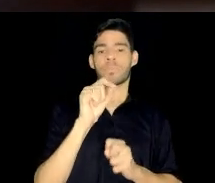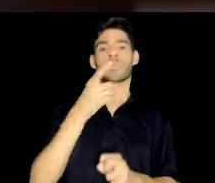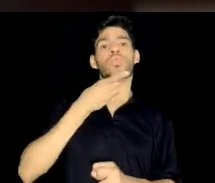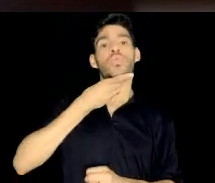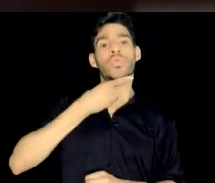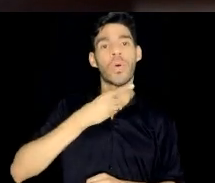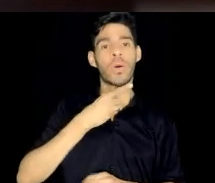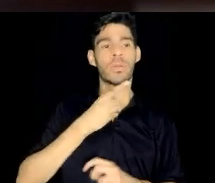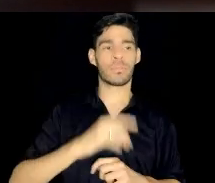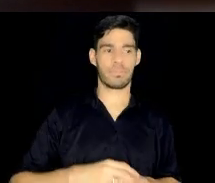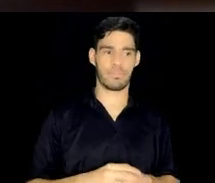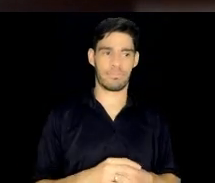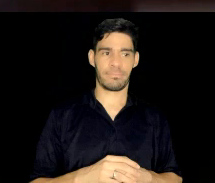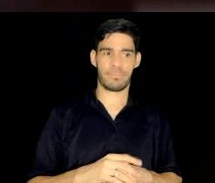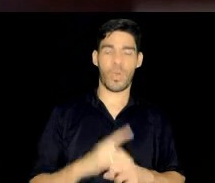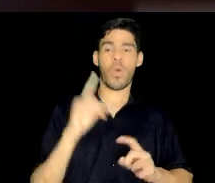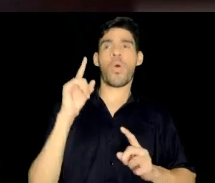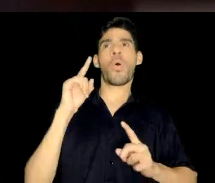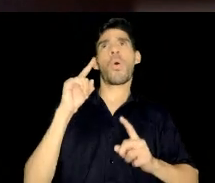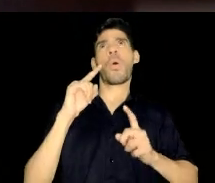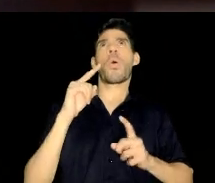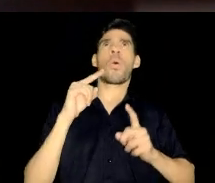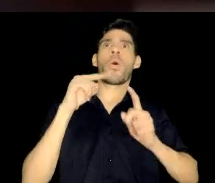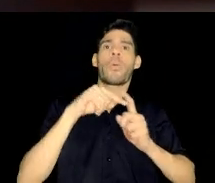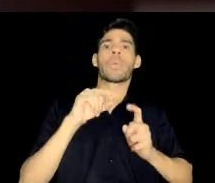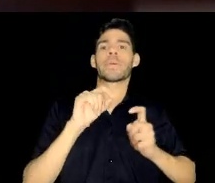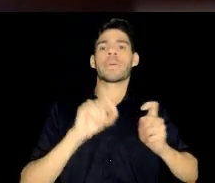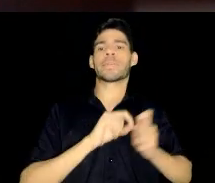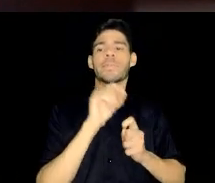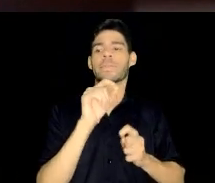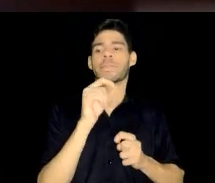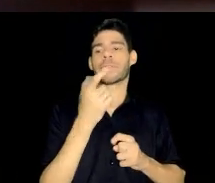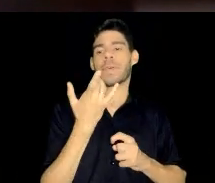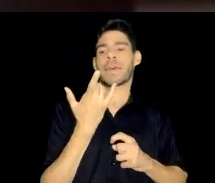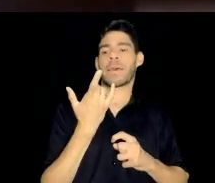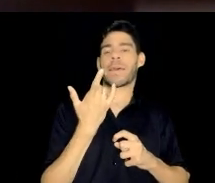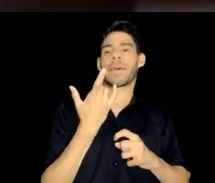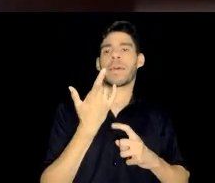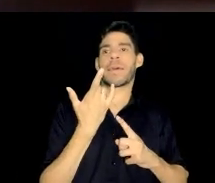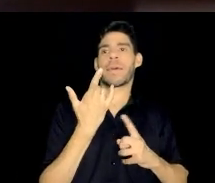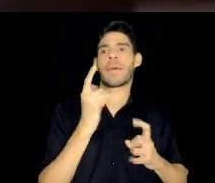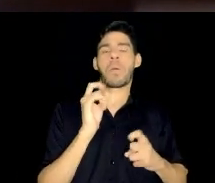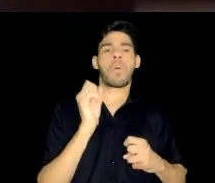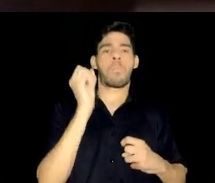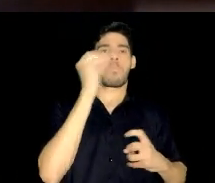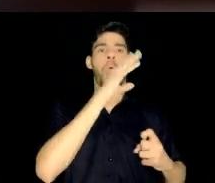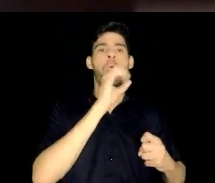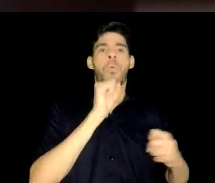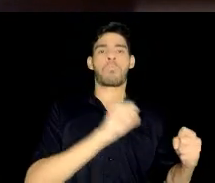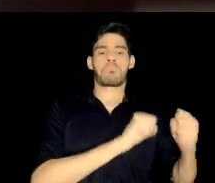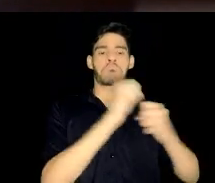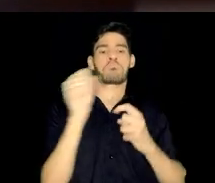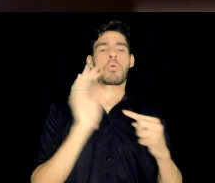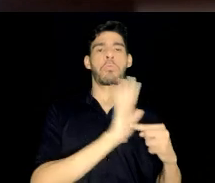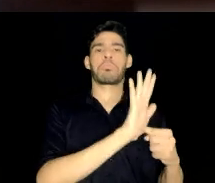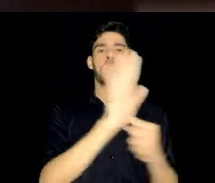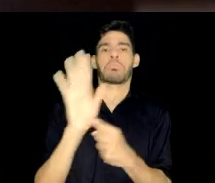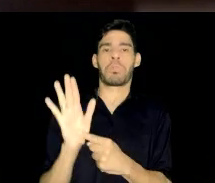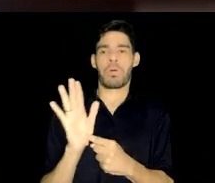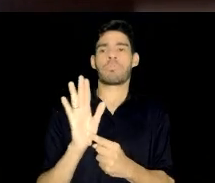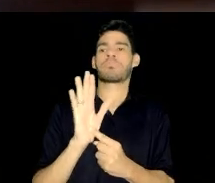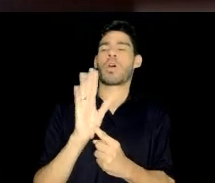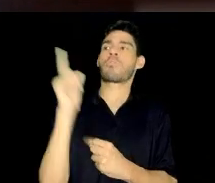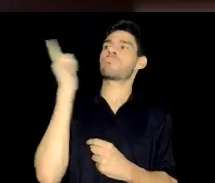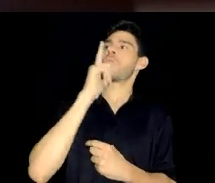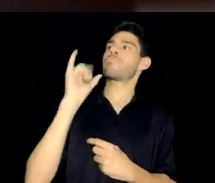finalidade, com dolo, com finalidade, por exemplo, de exibição de poder, com